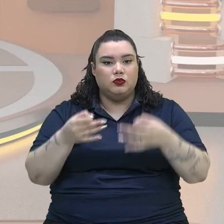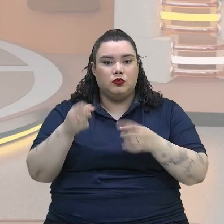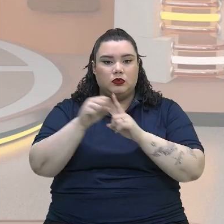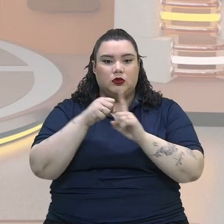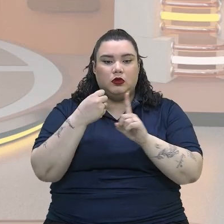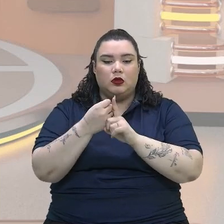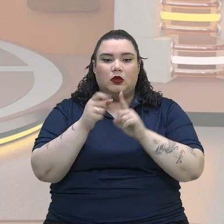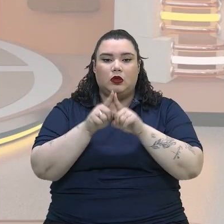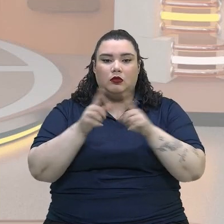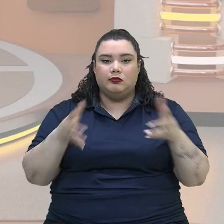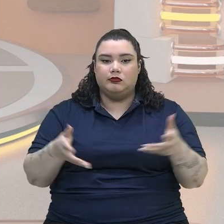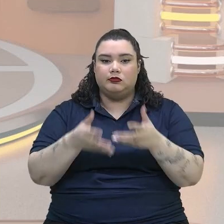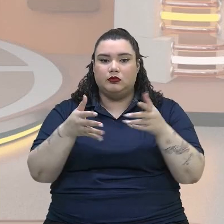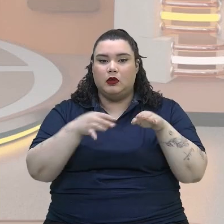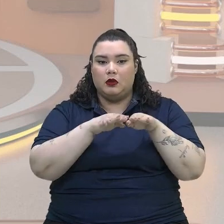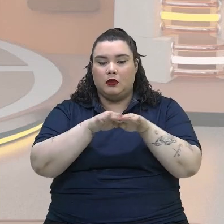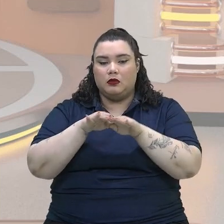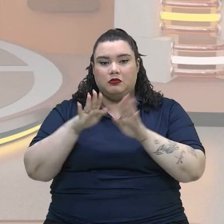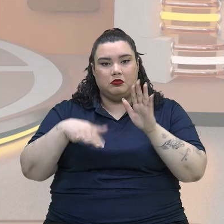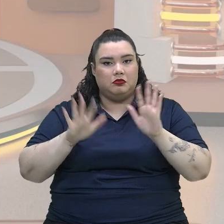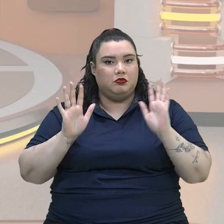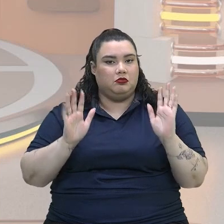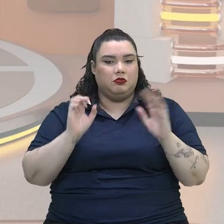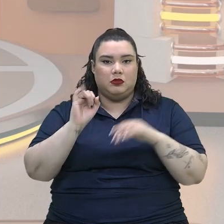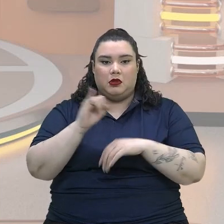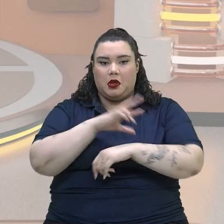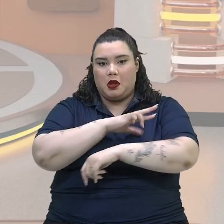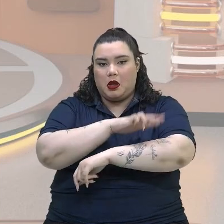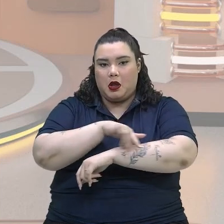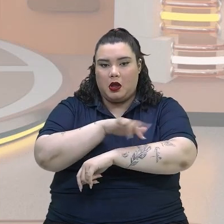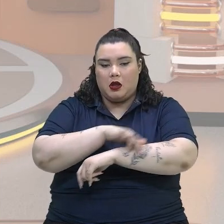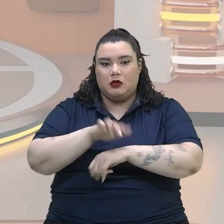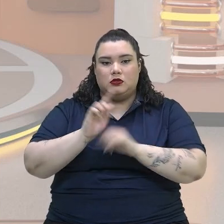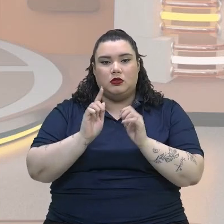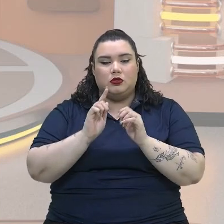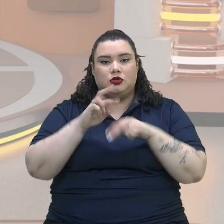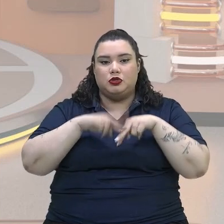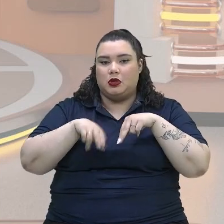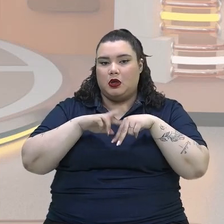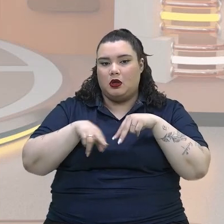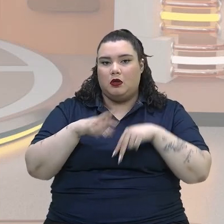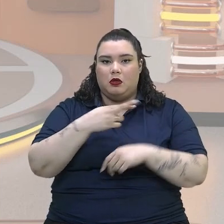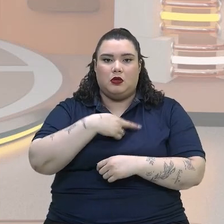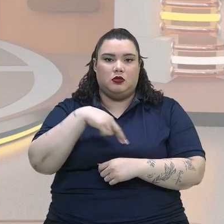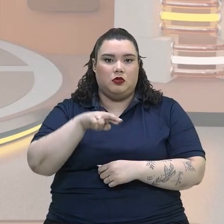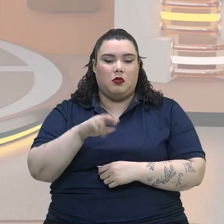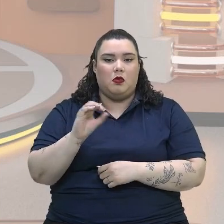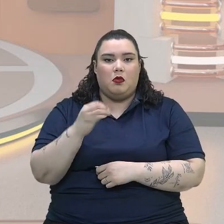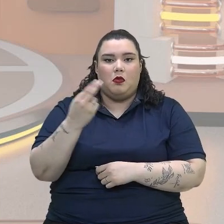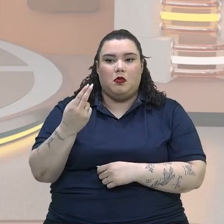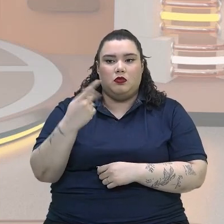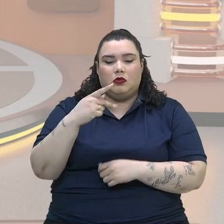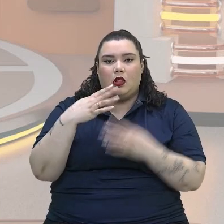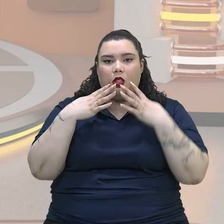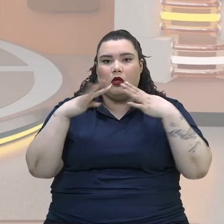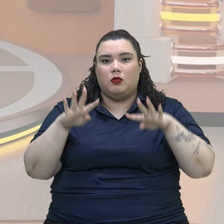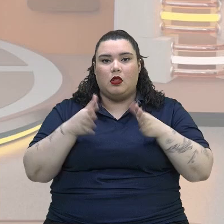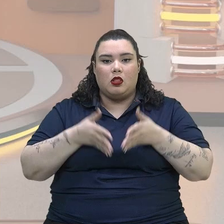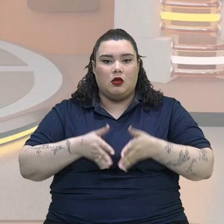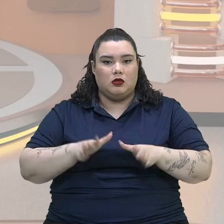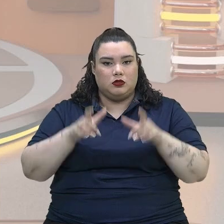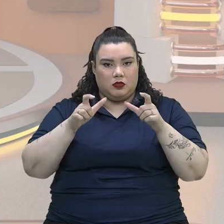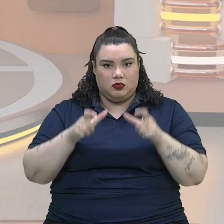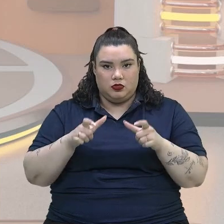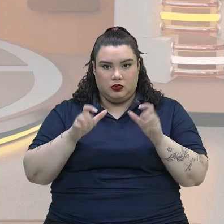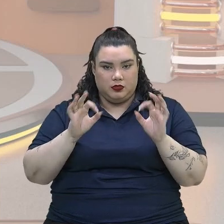e a promoção da igualdade, independentemente de raça, gênero, religião ou nacionalidade. Não é